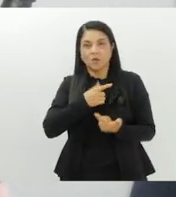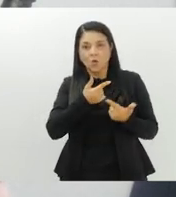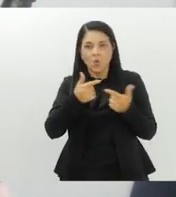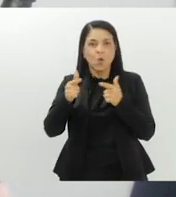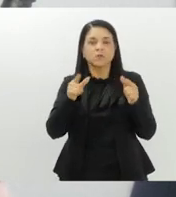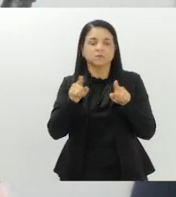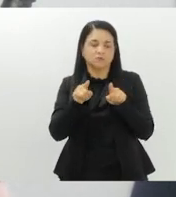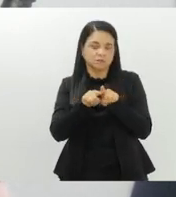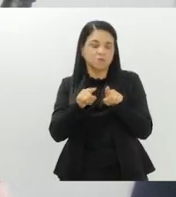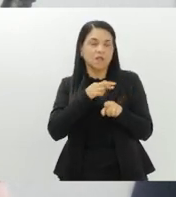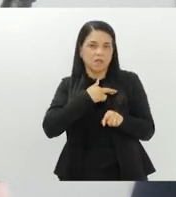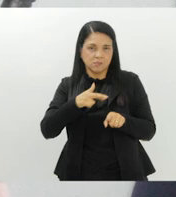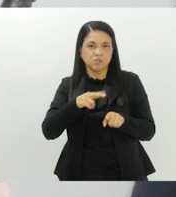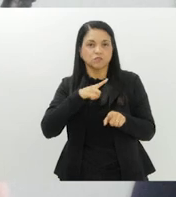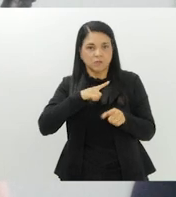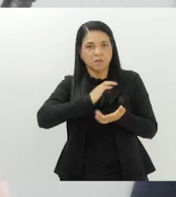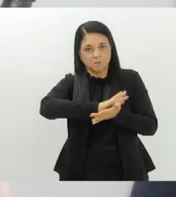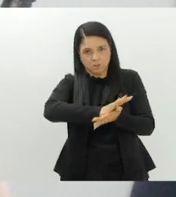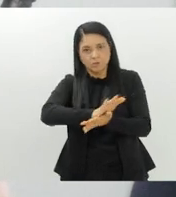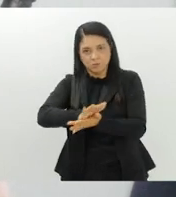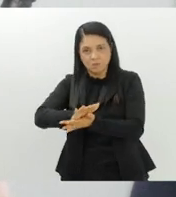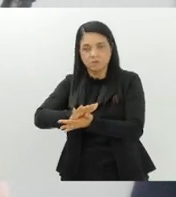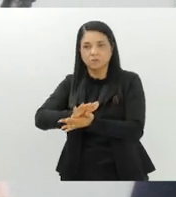Mas, justamente como disse o deputado,